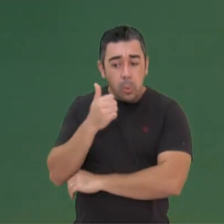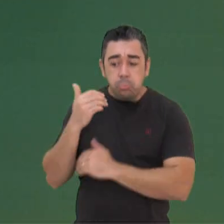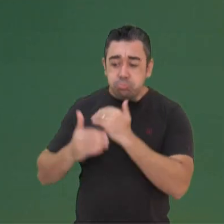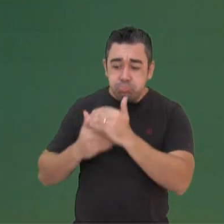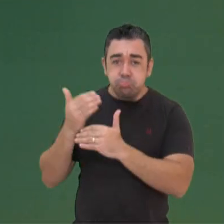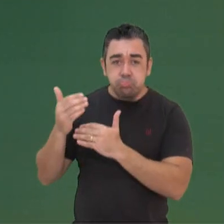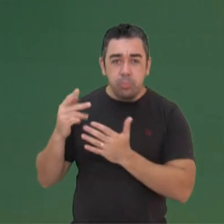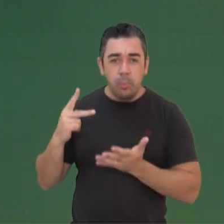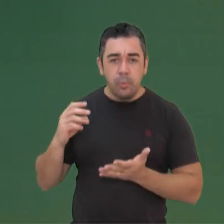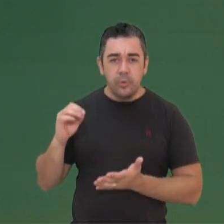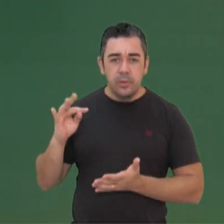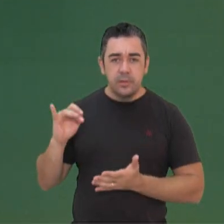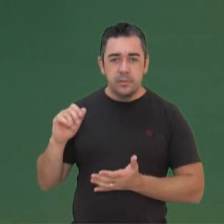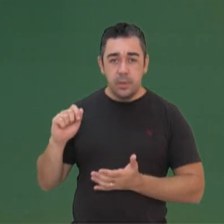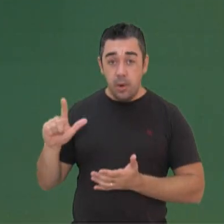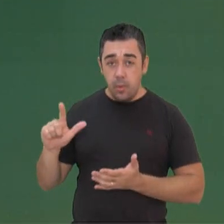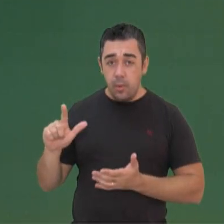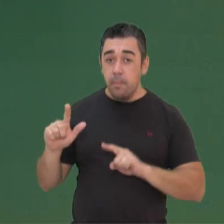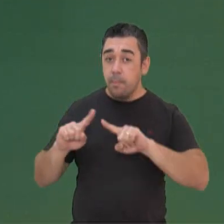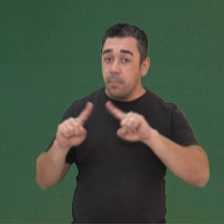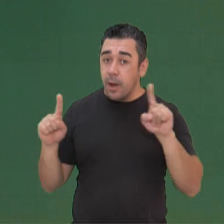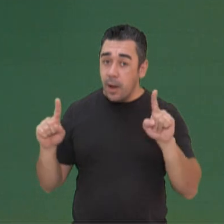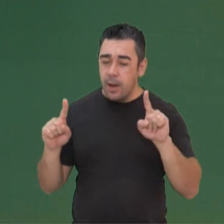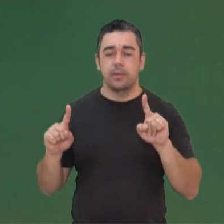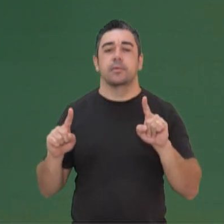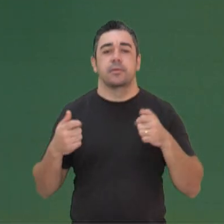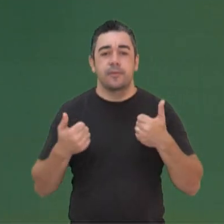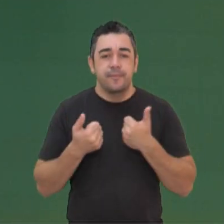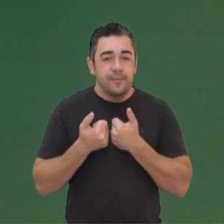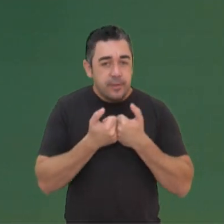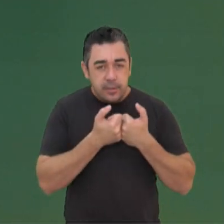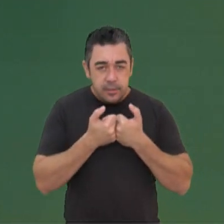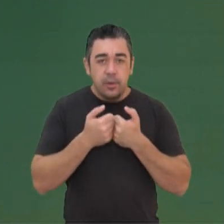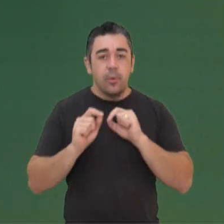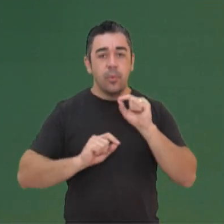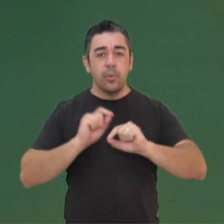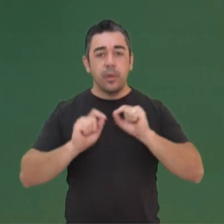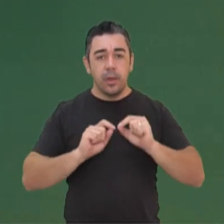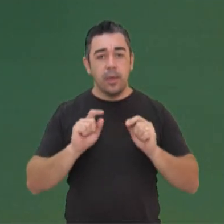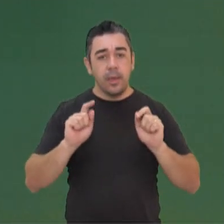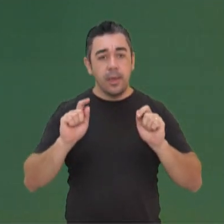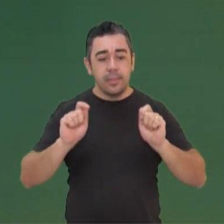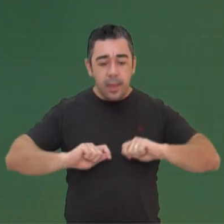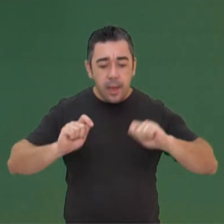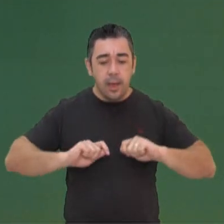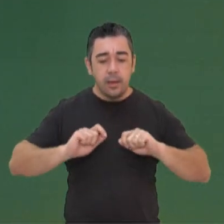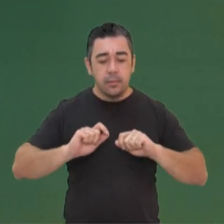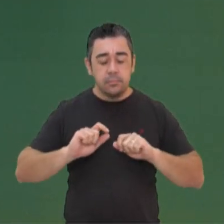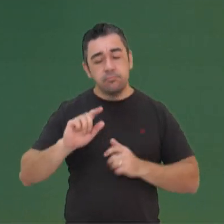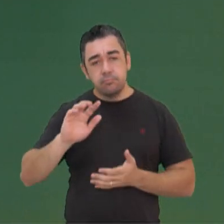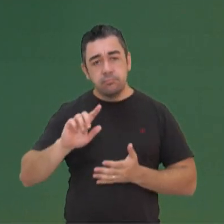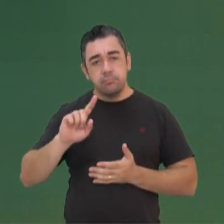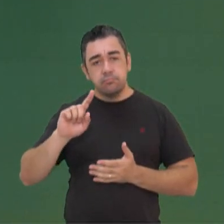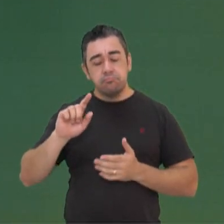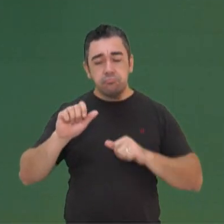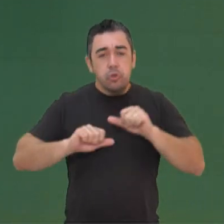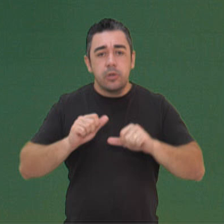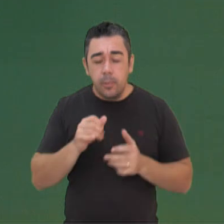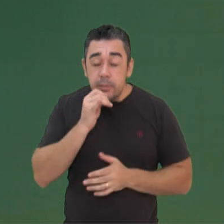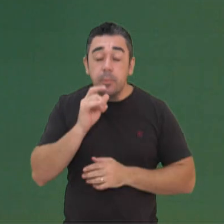na realidade essa palavra fisicamente, ela indica alguma coisa que pode vir a ser. Então, interpretando pelo lado da física,